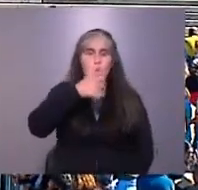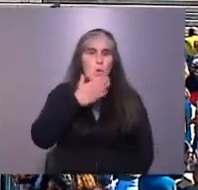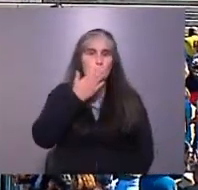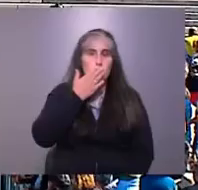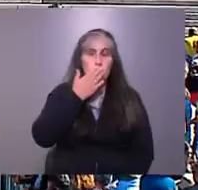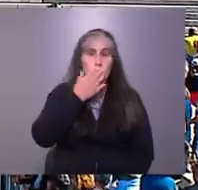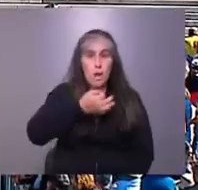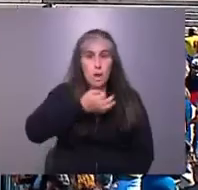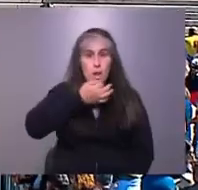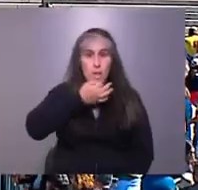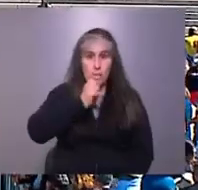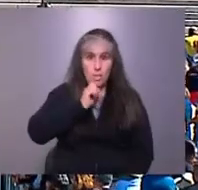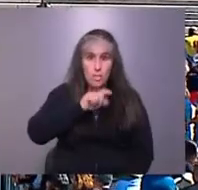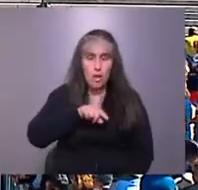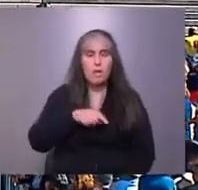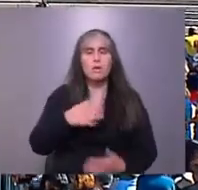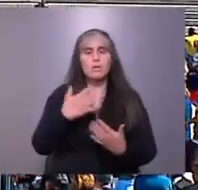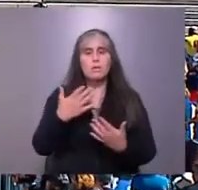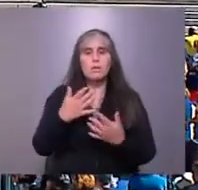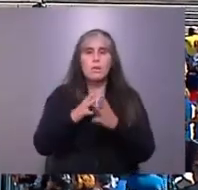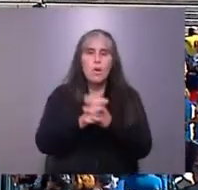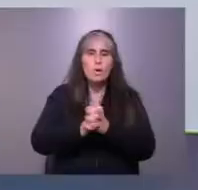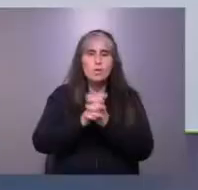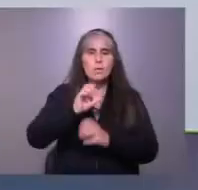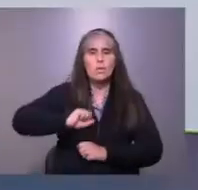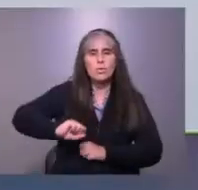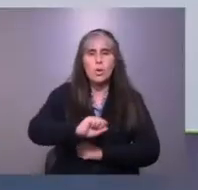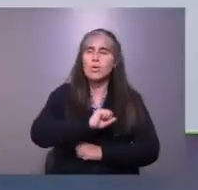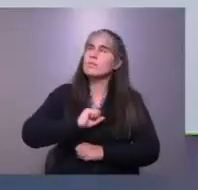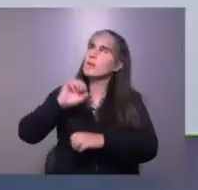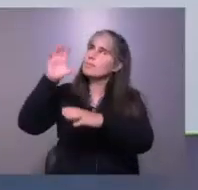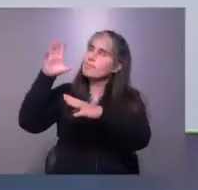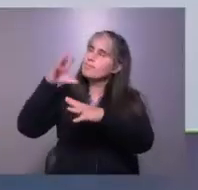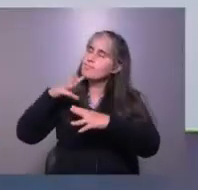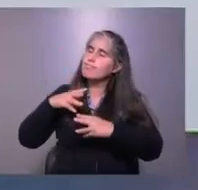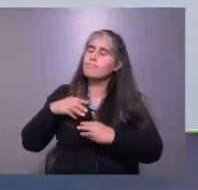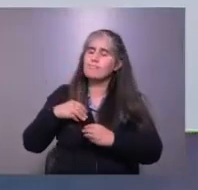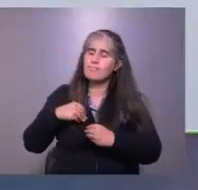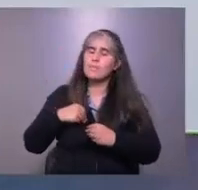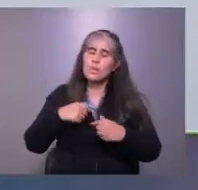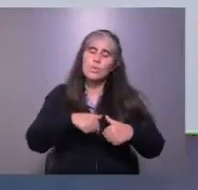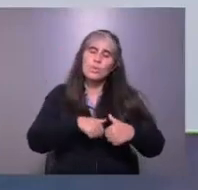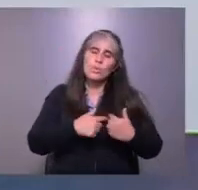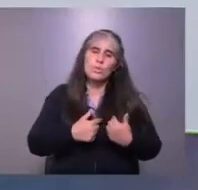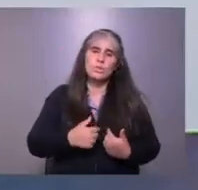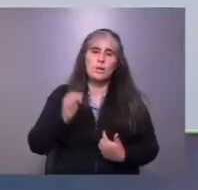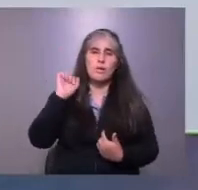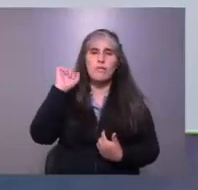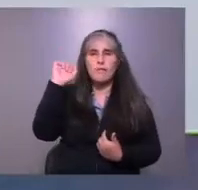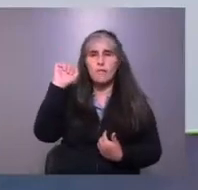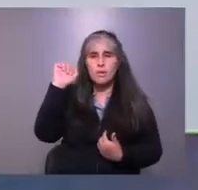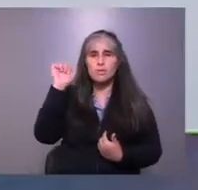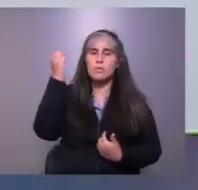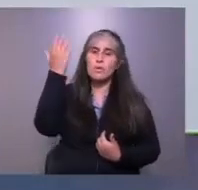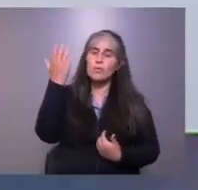mudos, escutai as nossas orações e dignai-vos atendê-las segundo o vosso coração. Vós